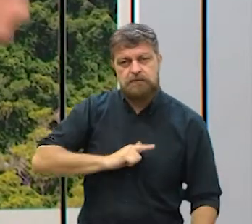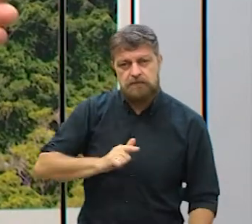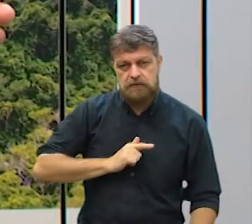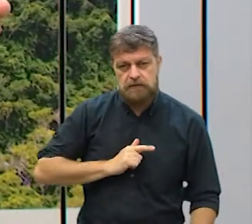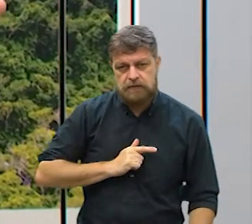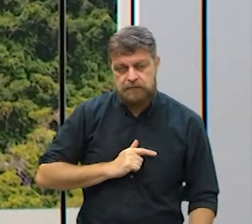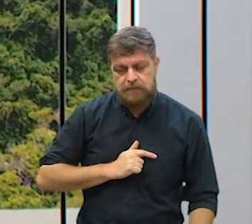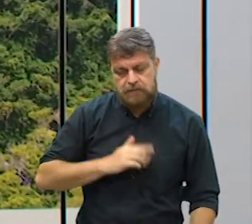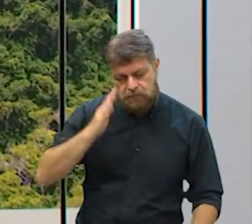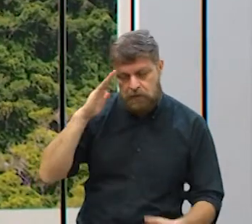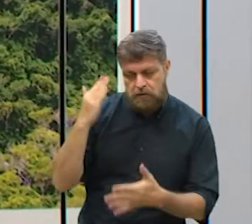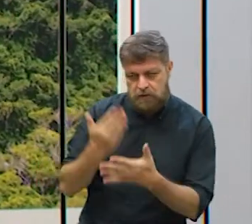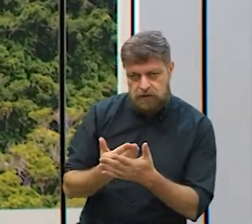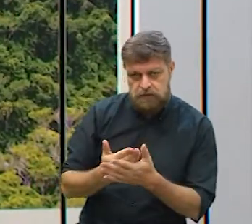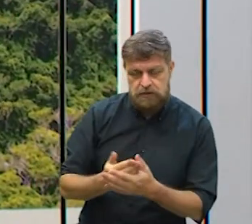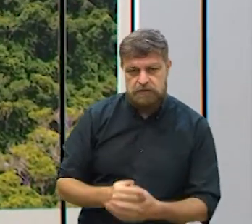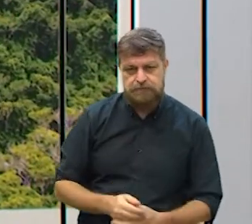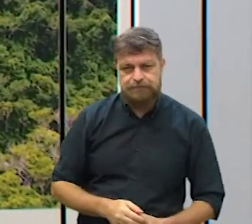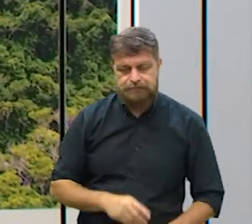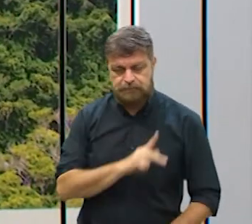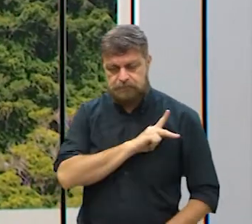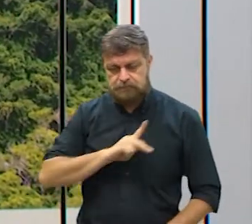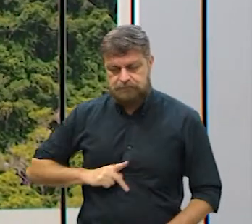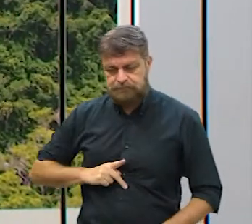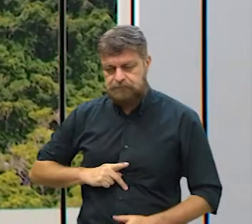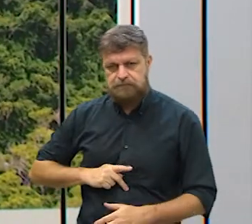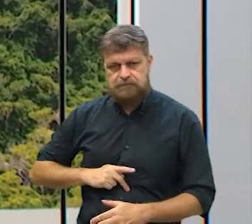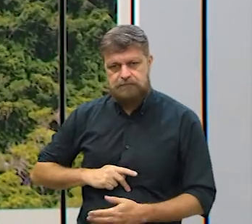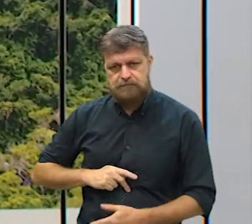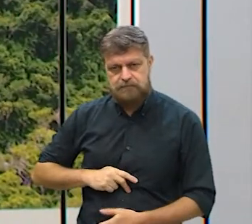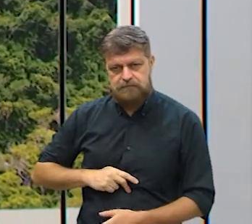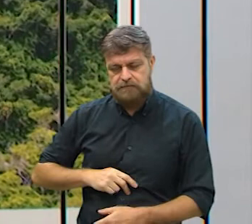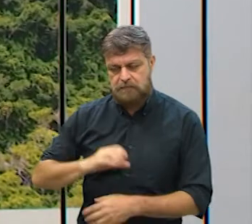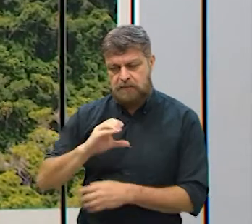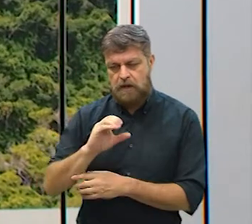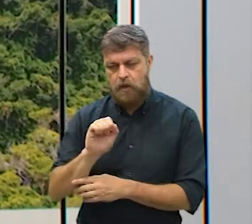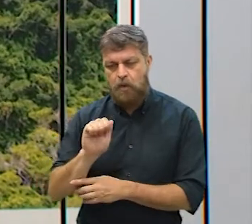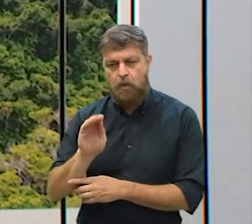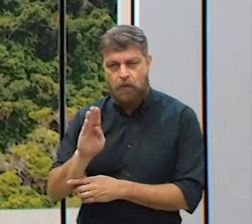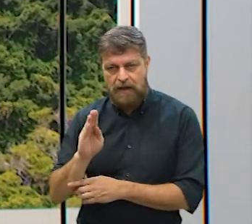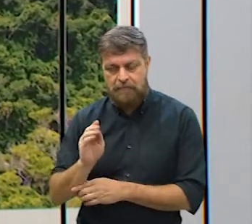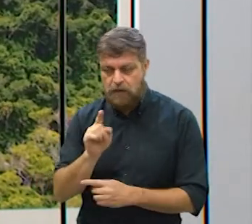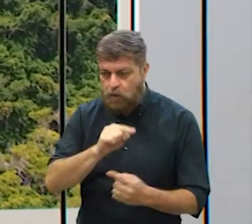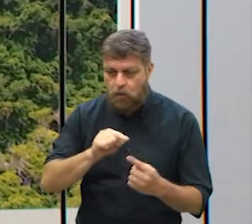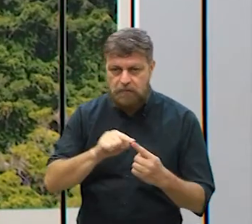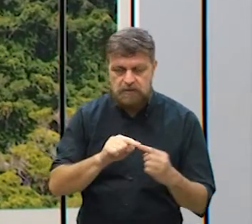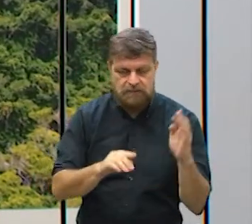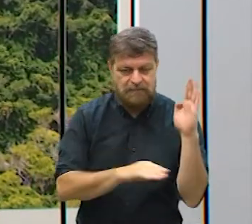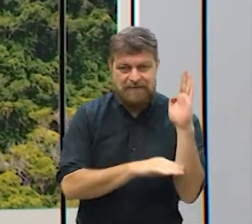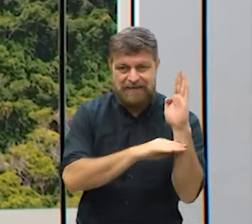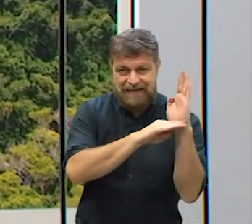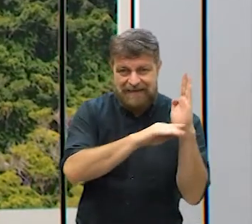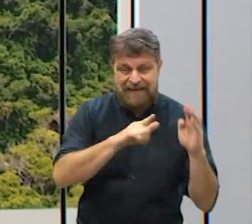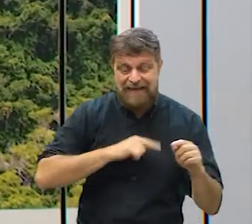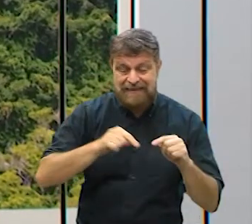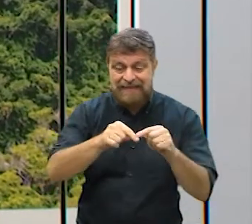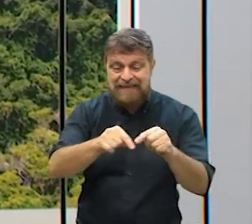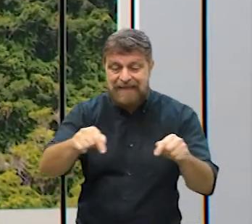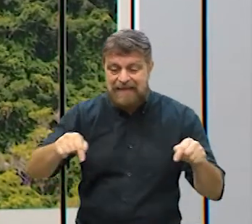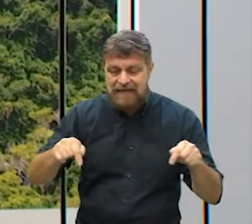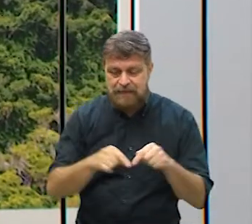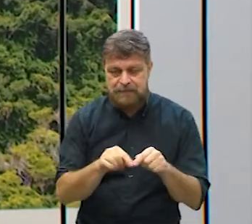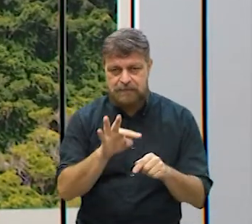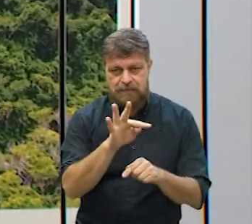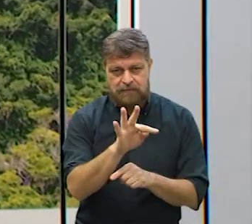com bons olhos o presidente da Coab dizer que a meta deles não é imóveis, são